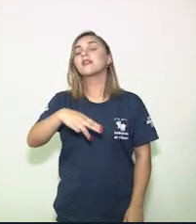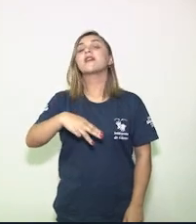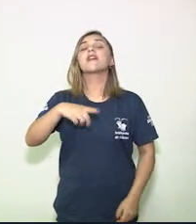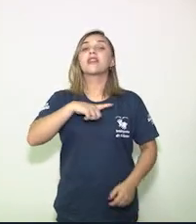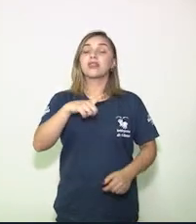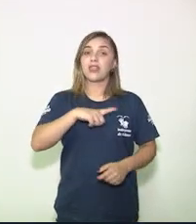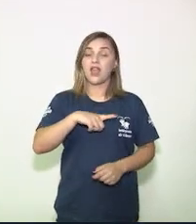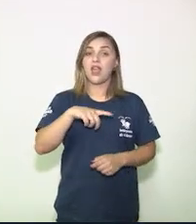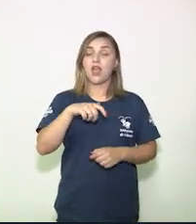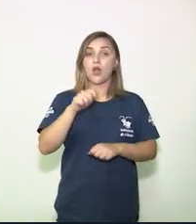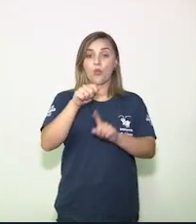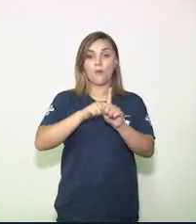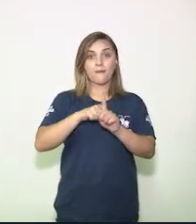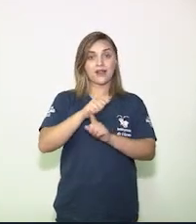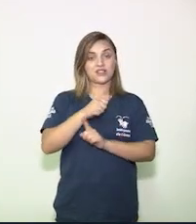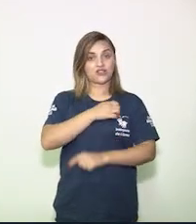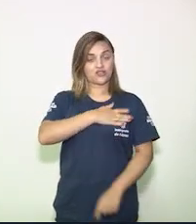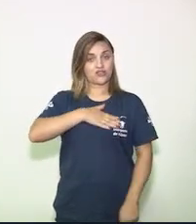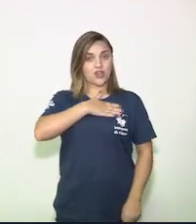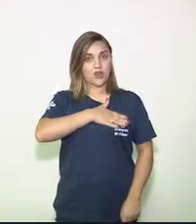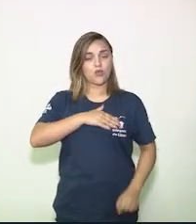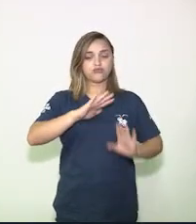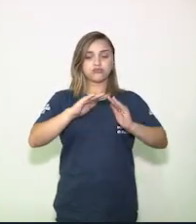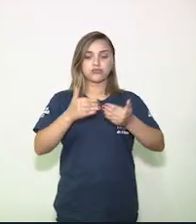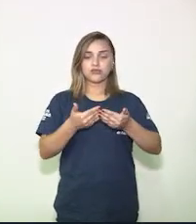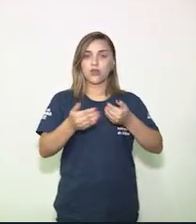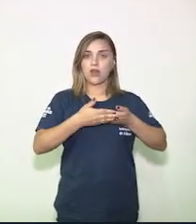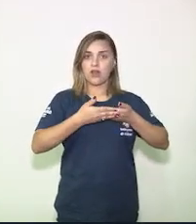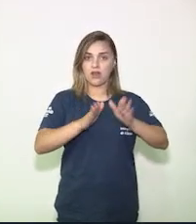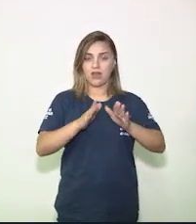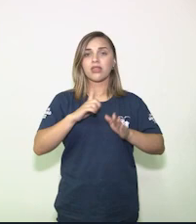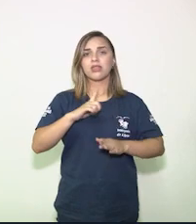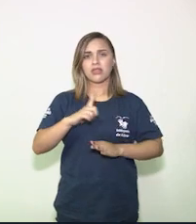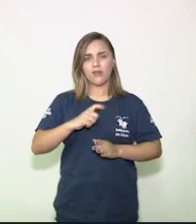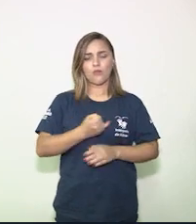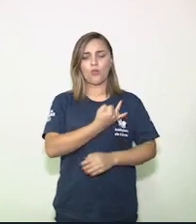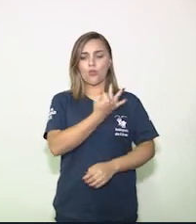agosto de 20, as escolas reabriram, registram casos